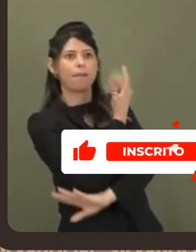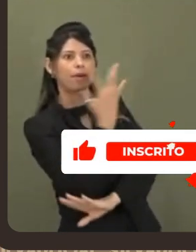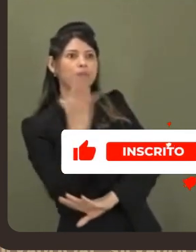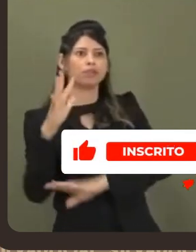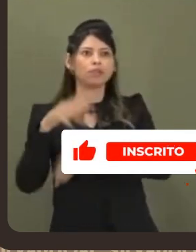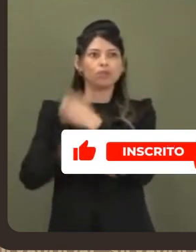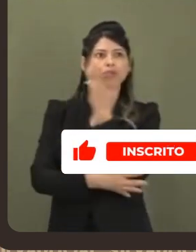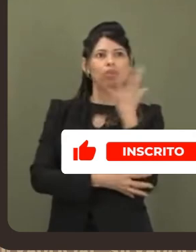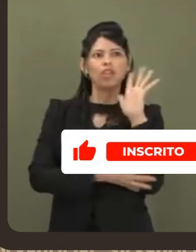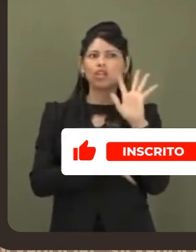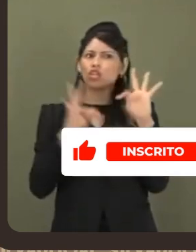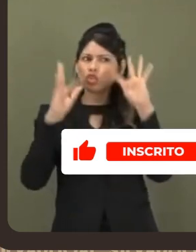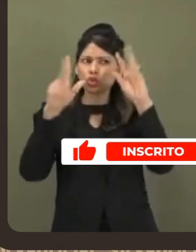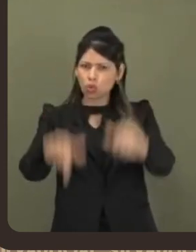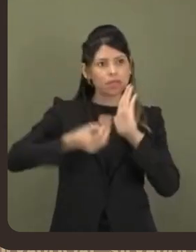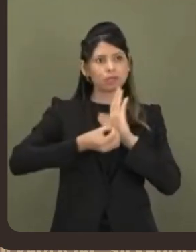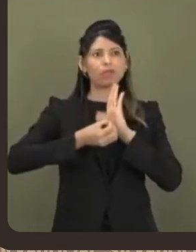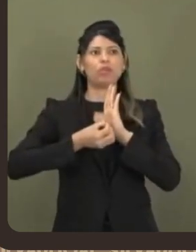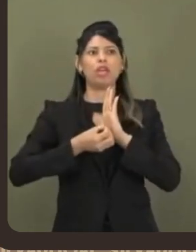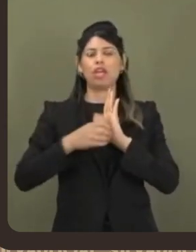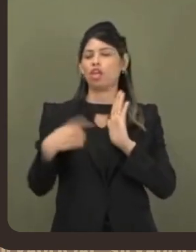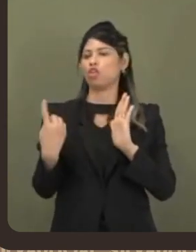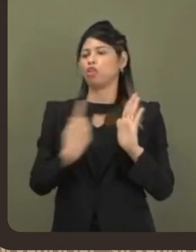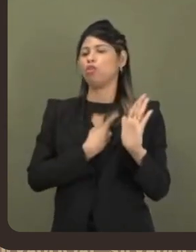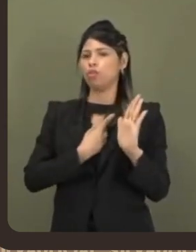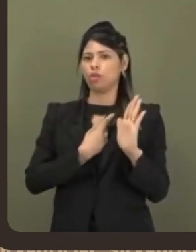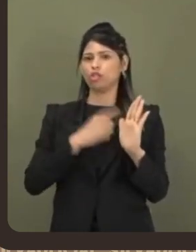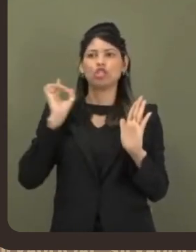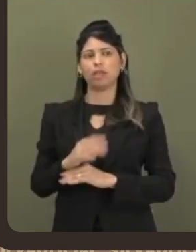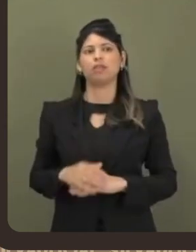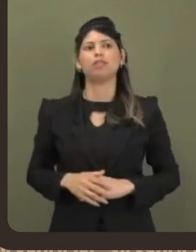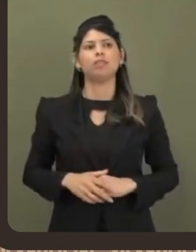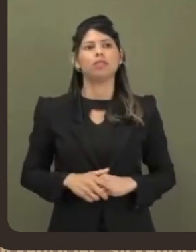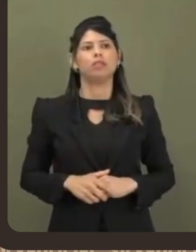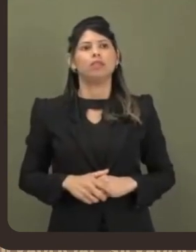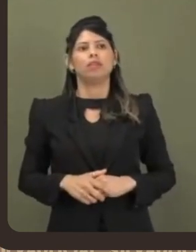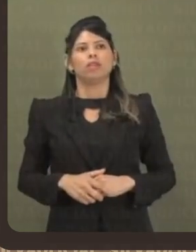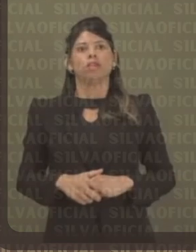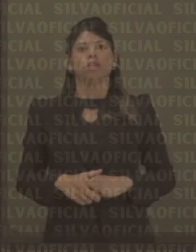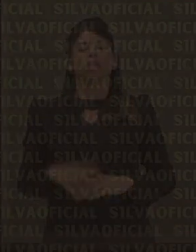Não! A Amazônia é nossa! E nós temos o dever de proteger.